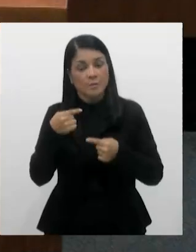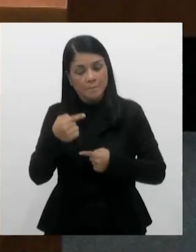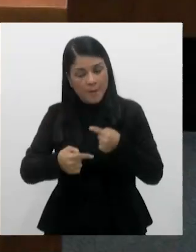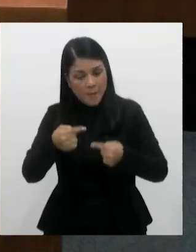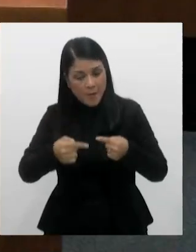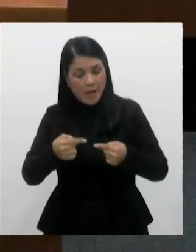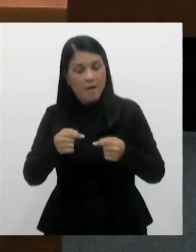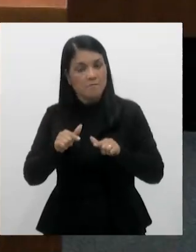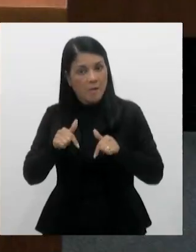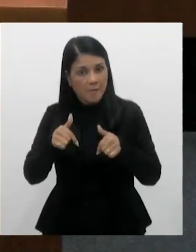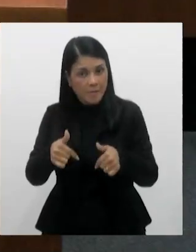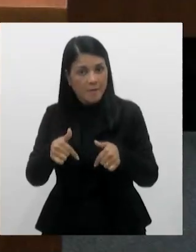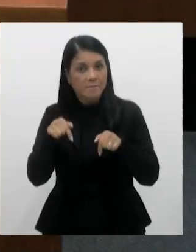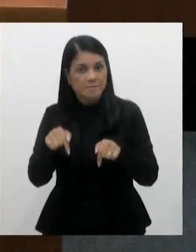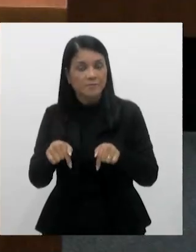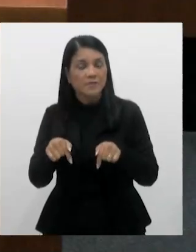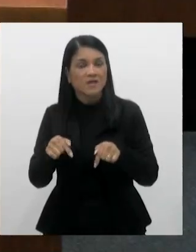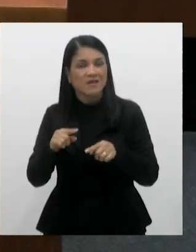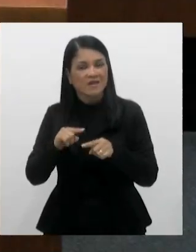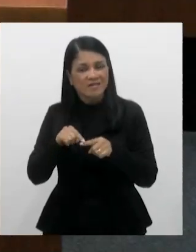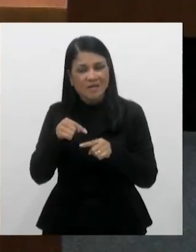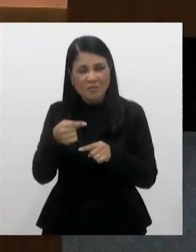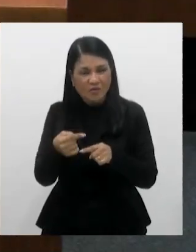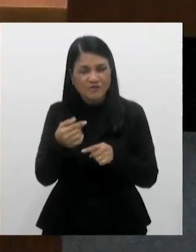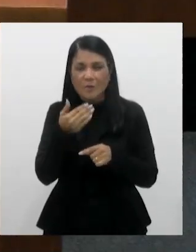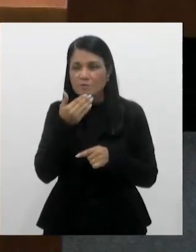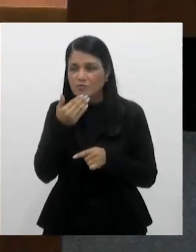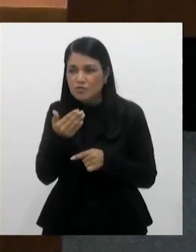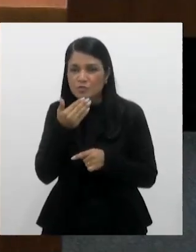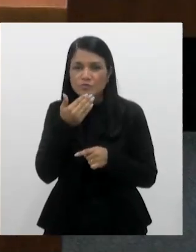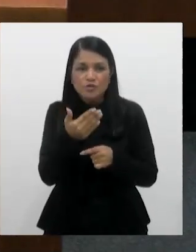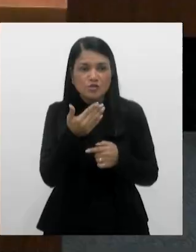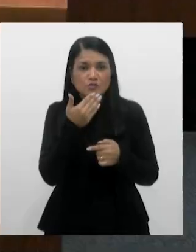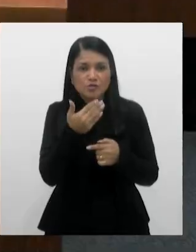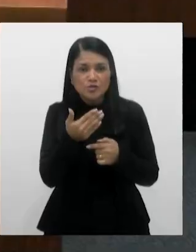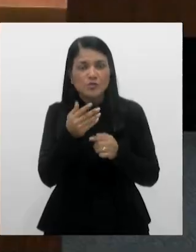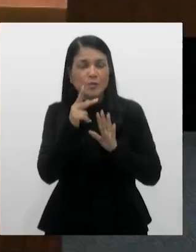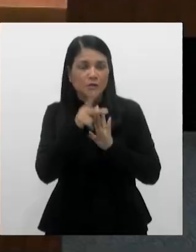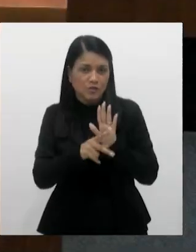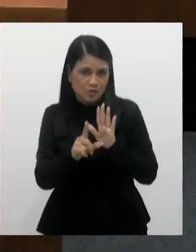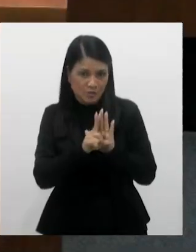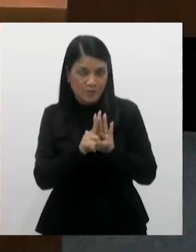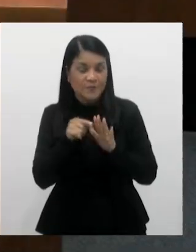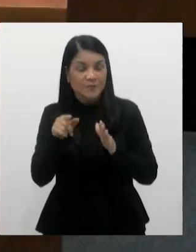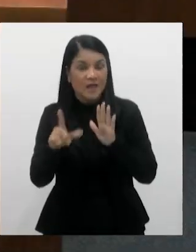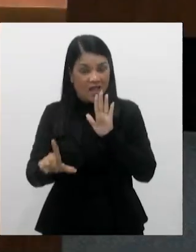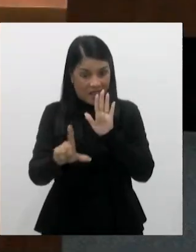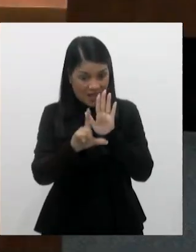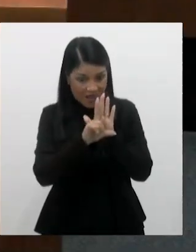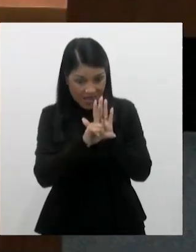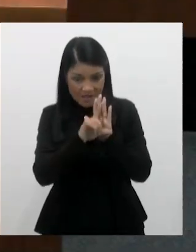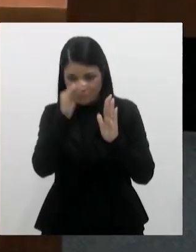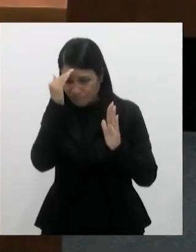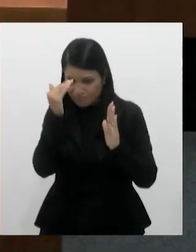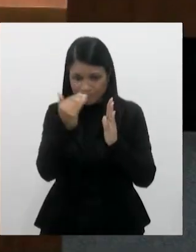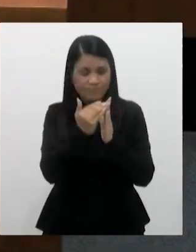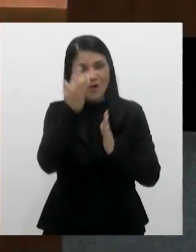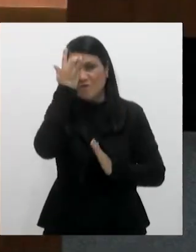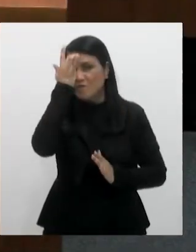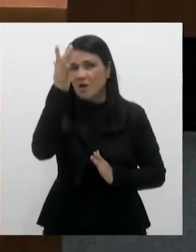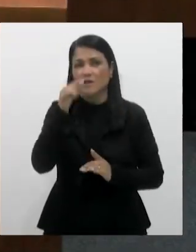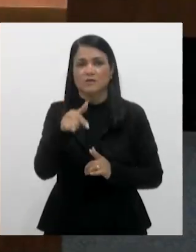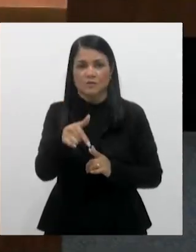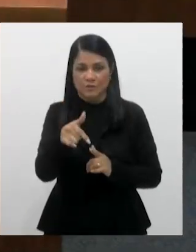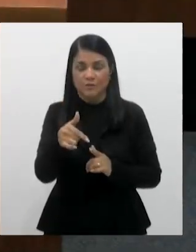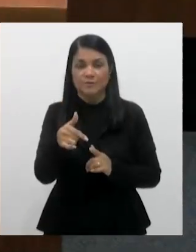porque depois a gente fica mendigando por projetos. Então, quando está escrito na lei, tudo é mais fácil, principalmente para a